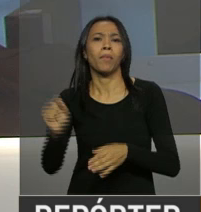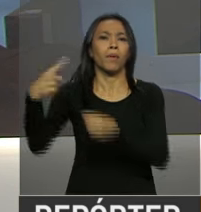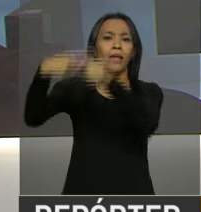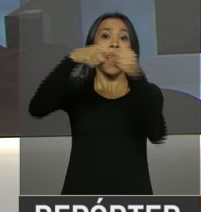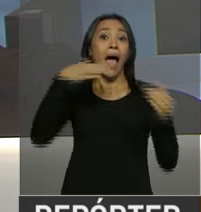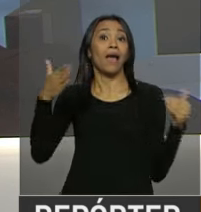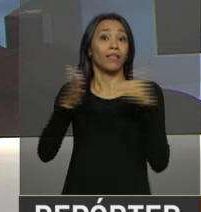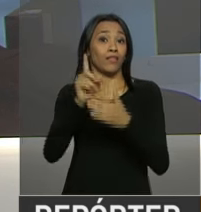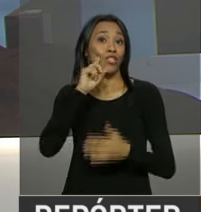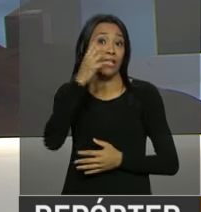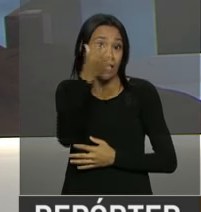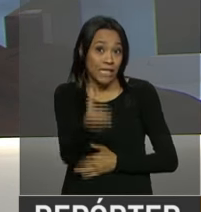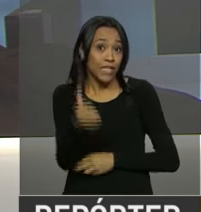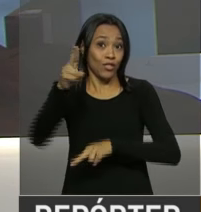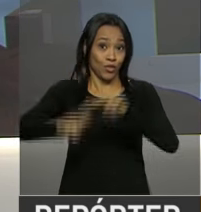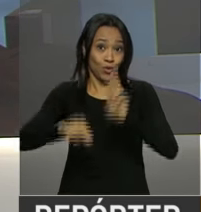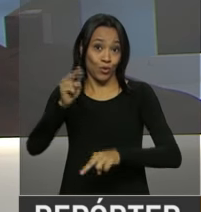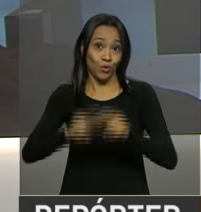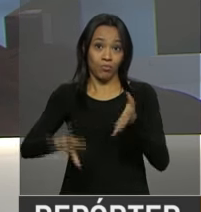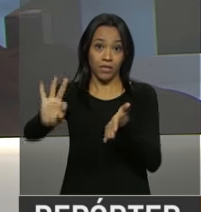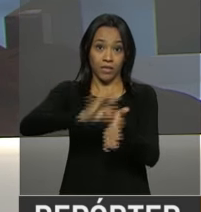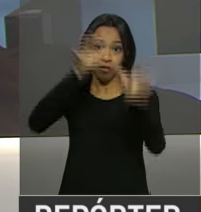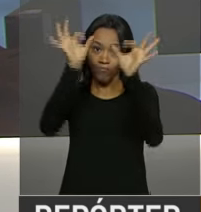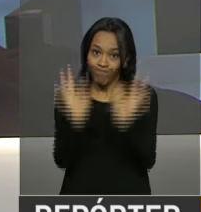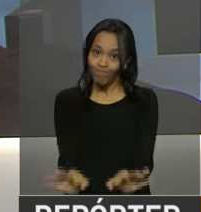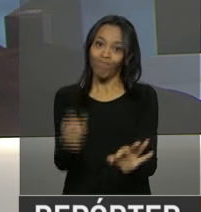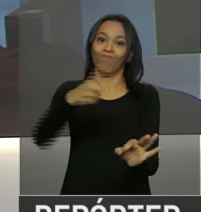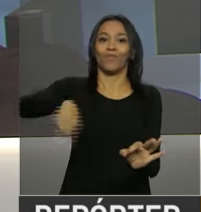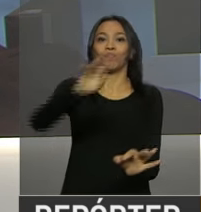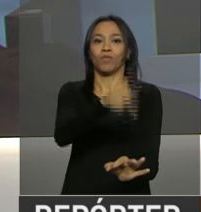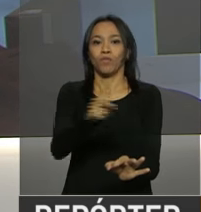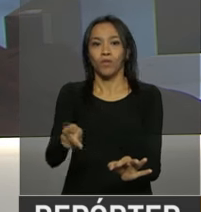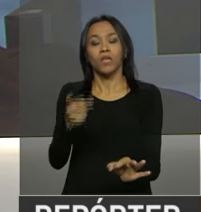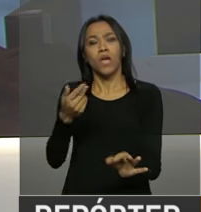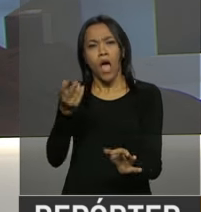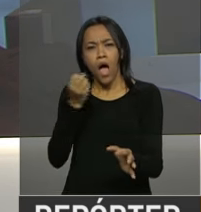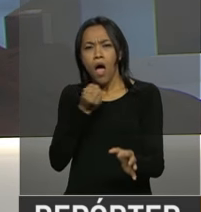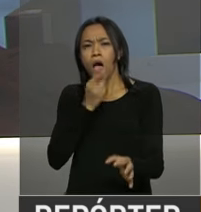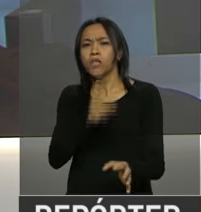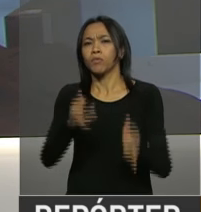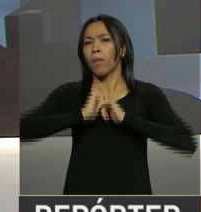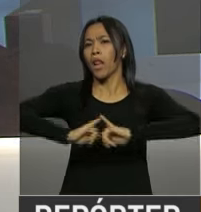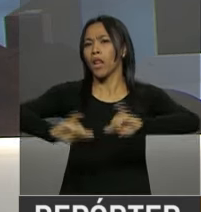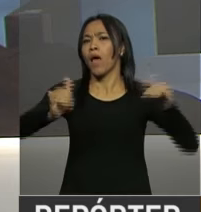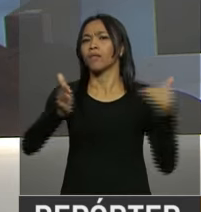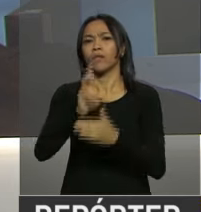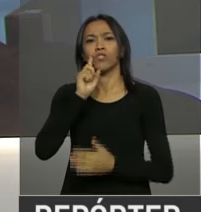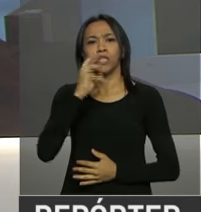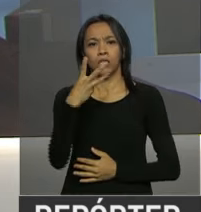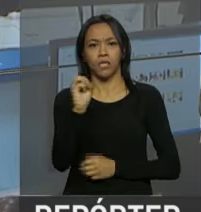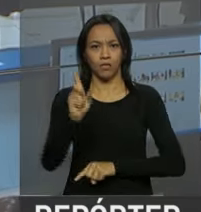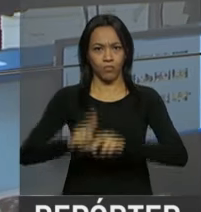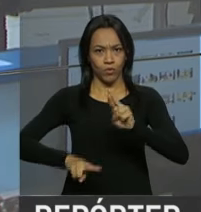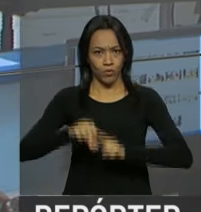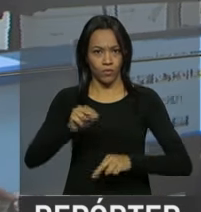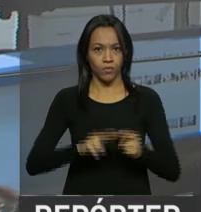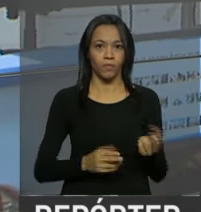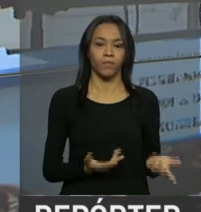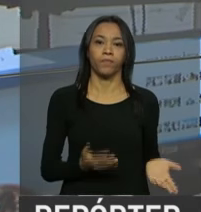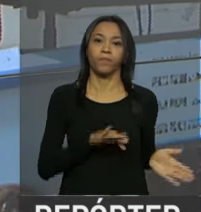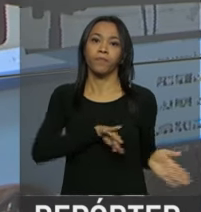6 de junho para validar as inscrições dos docentes. O resultado será divulgado até 30 de junho.